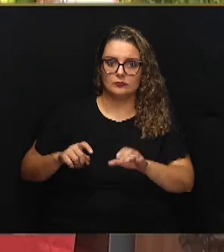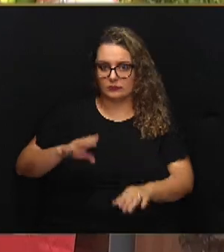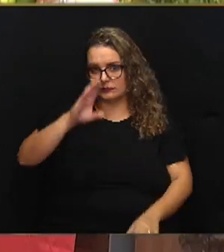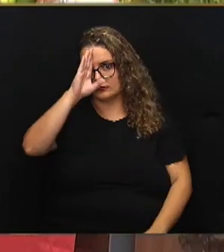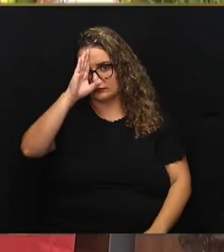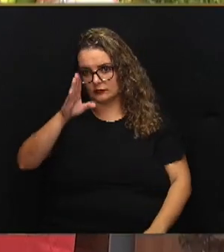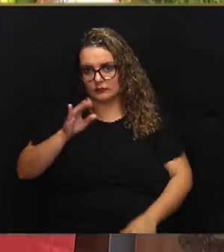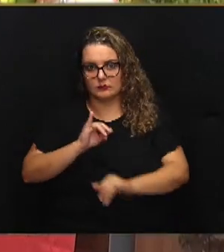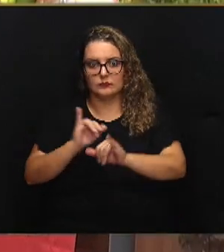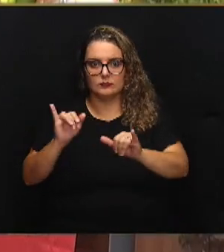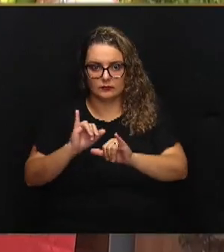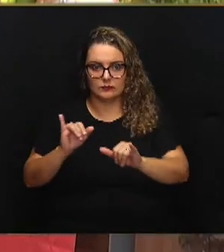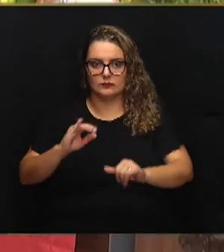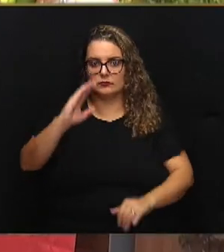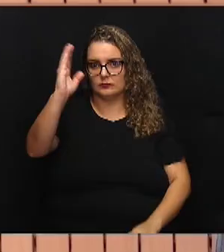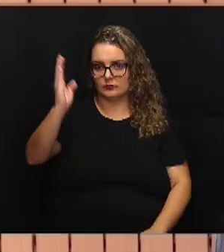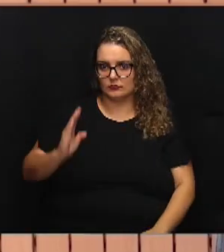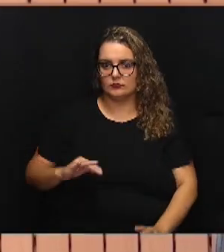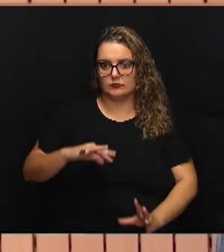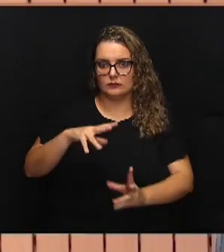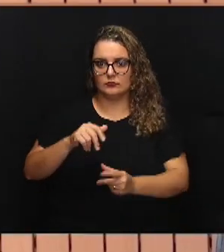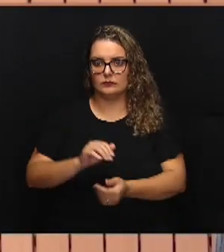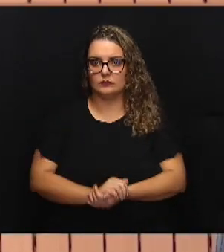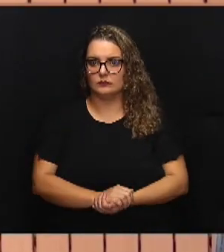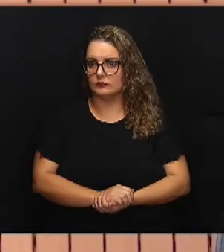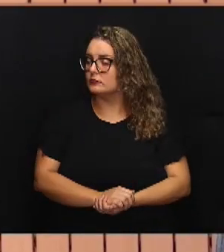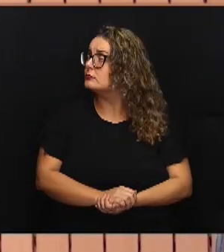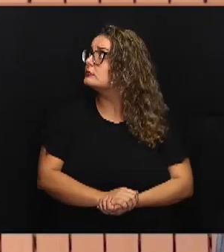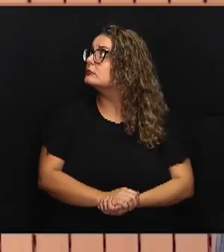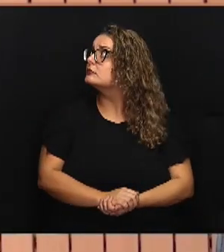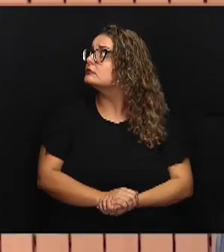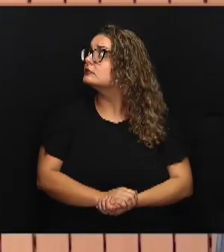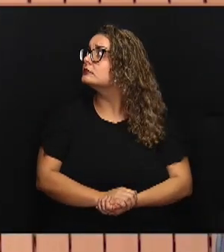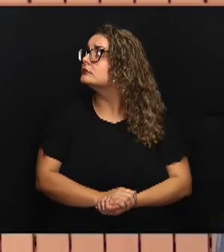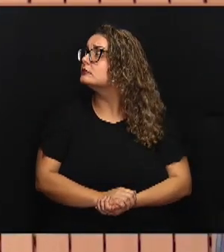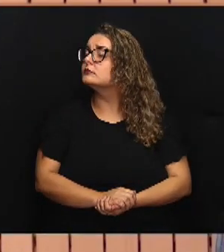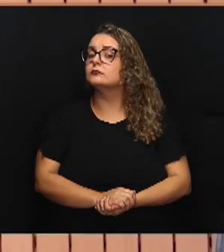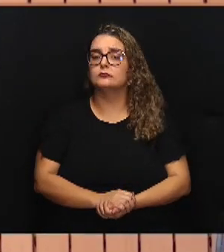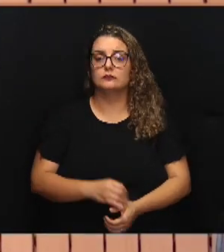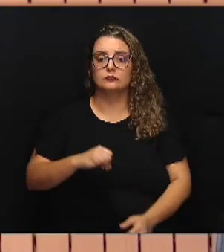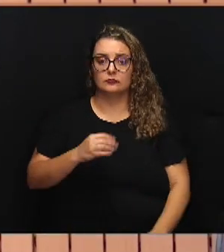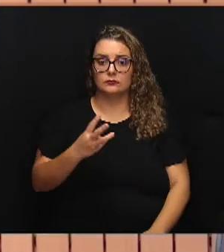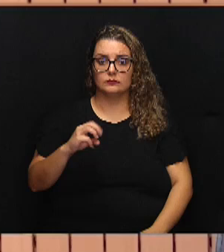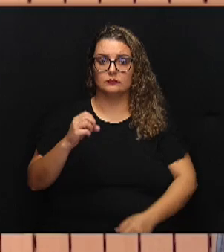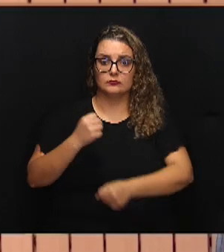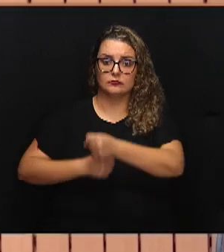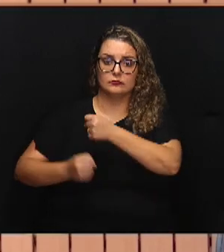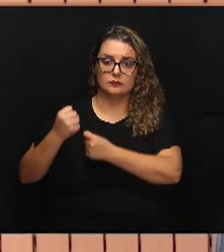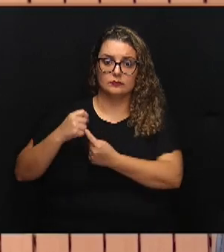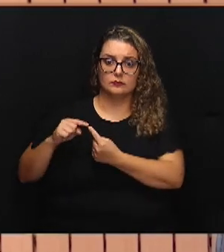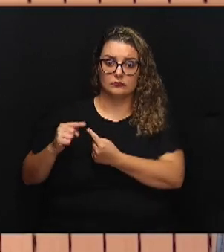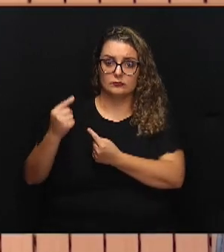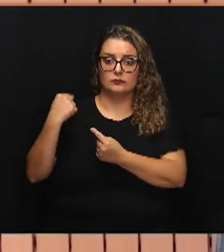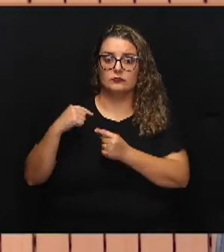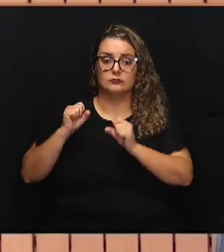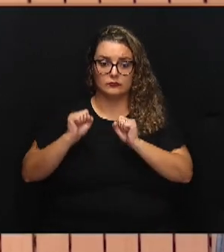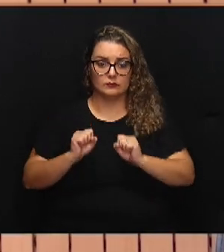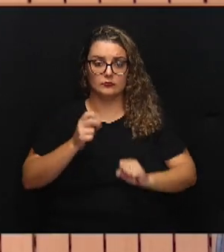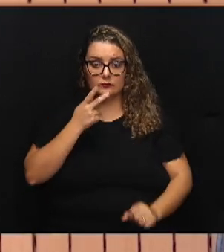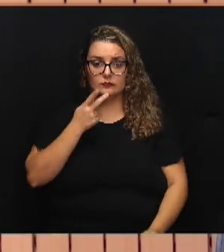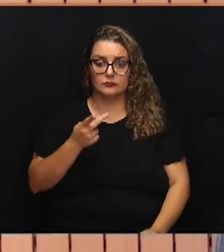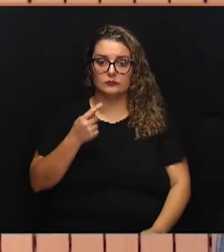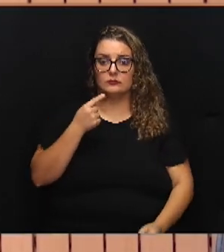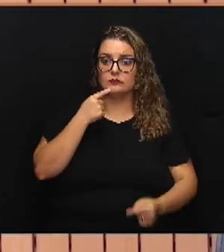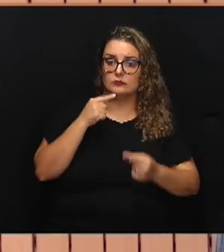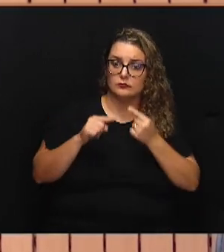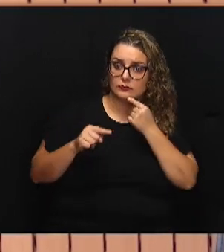principais notícias do Brasil e do mundo. Se 30 anos atrás a gente poderia falar aqui,